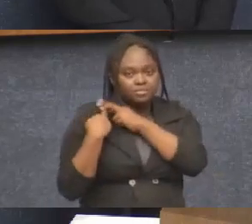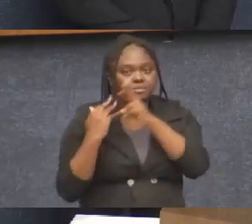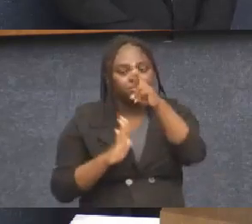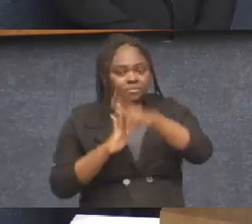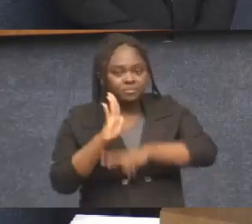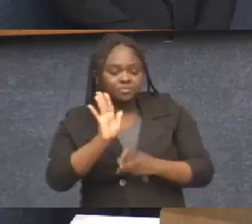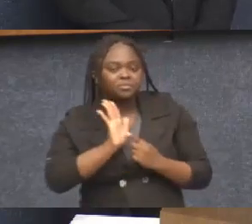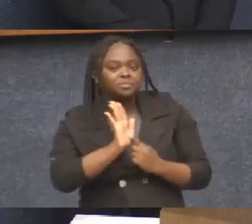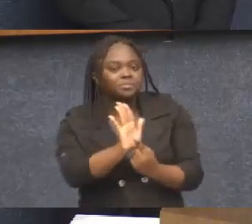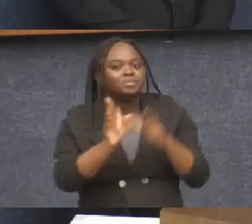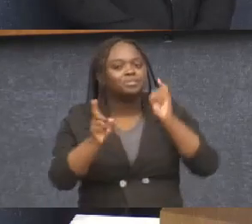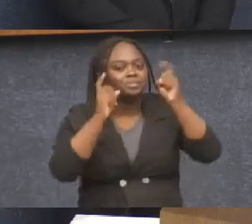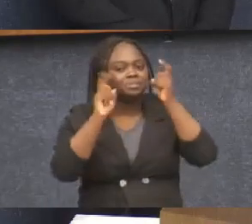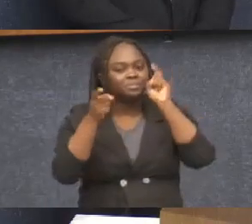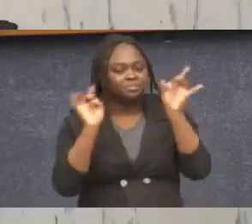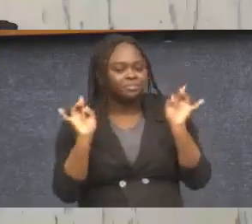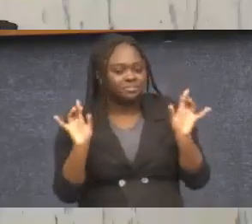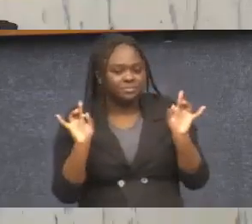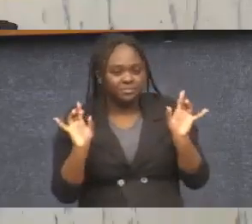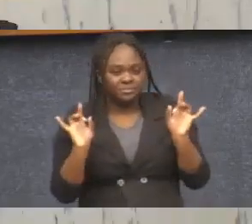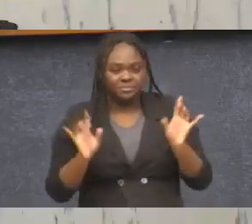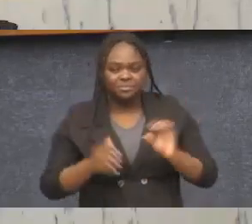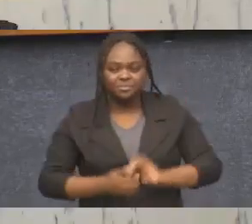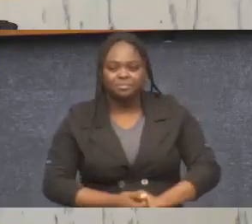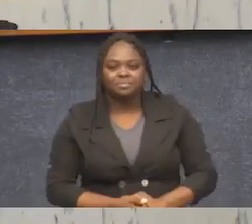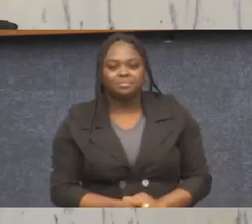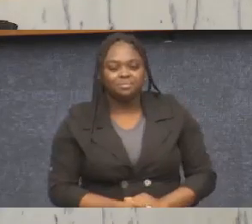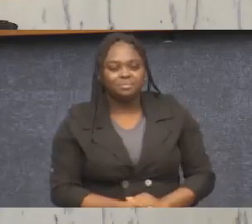deu origem a esta reunião especial.